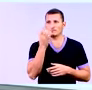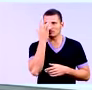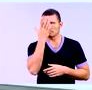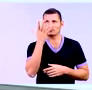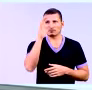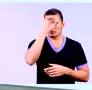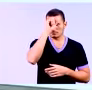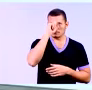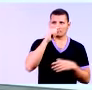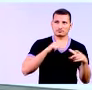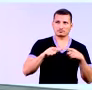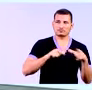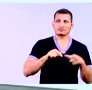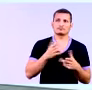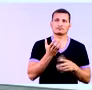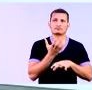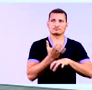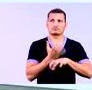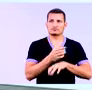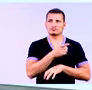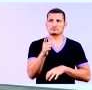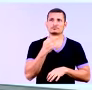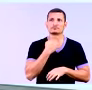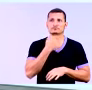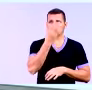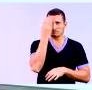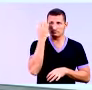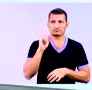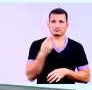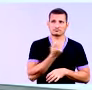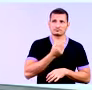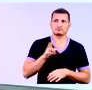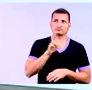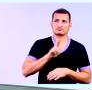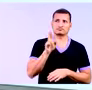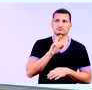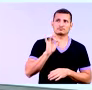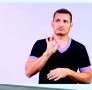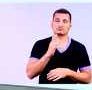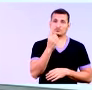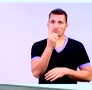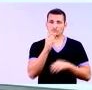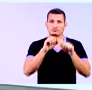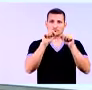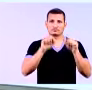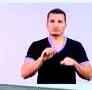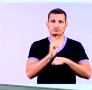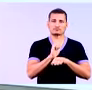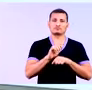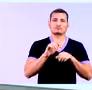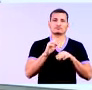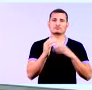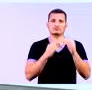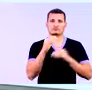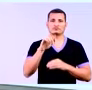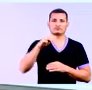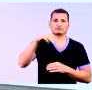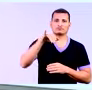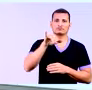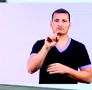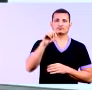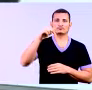aprendizado e os trabalhos aqui da disciplina. Nós estamos utilizando apenas um sistema gerenciador de banco de dados, que é o MySQL. Né? Existem